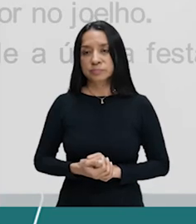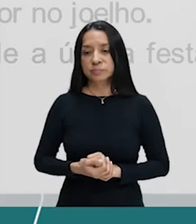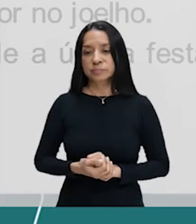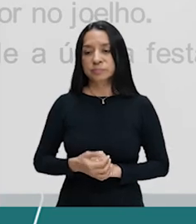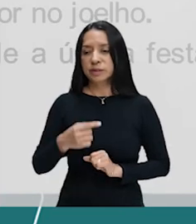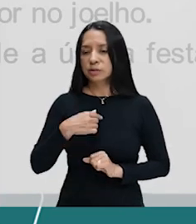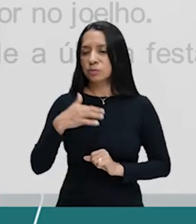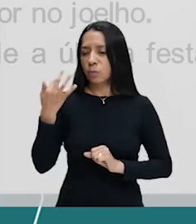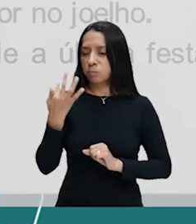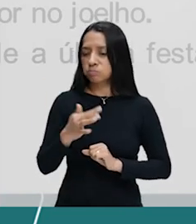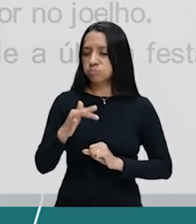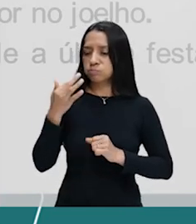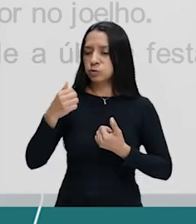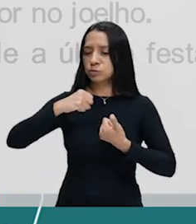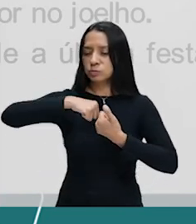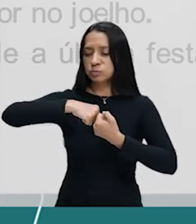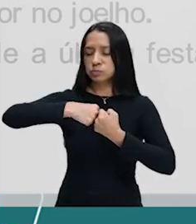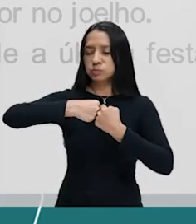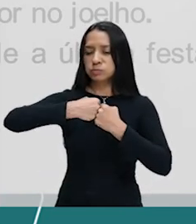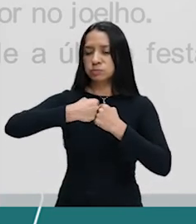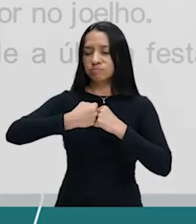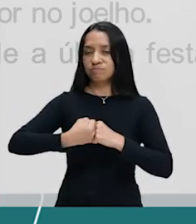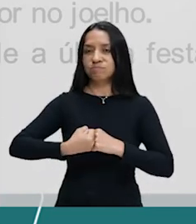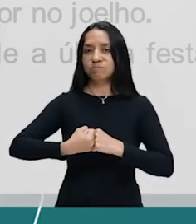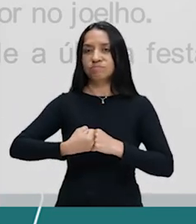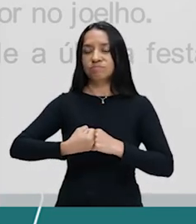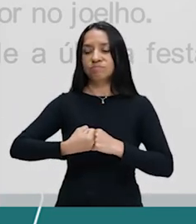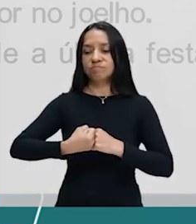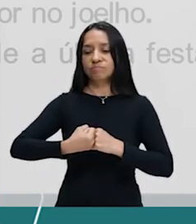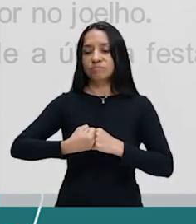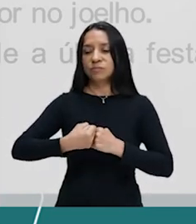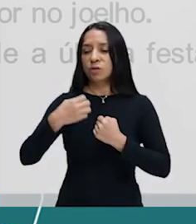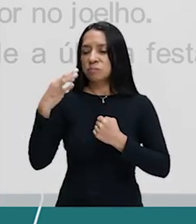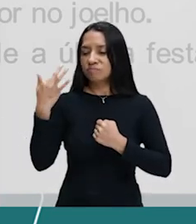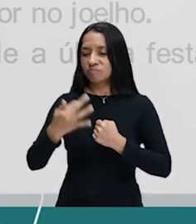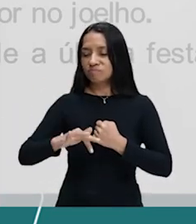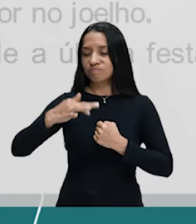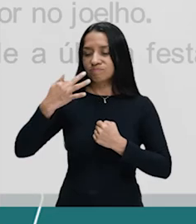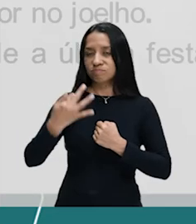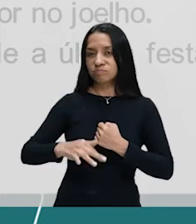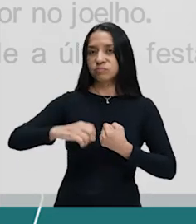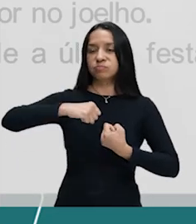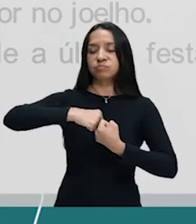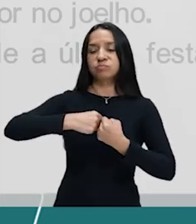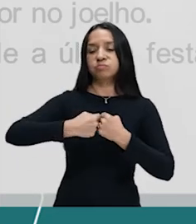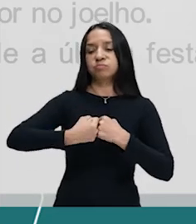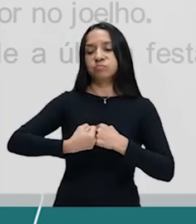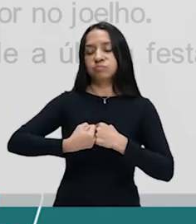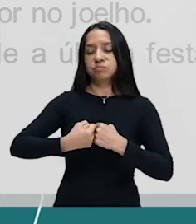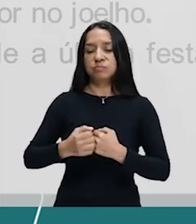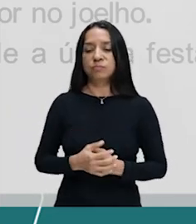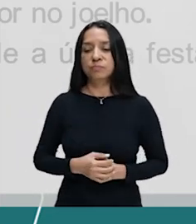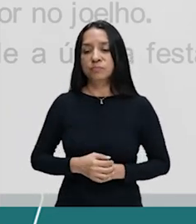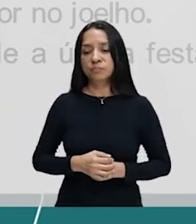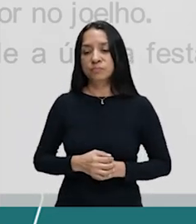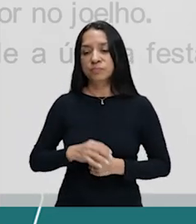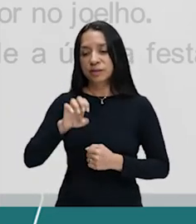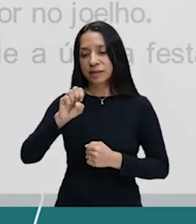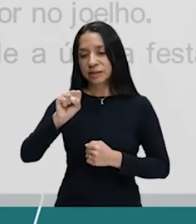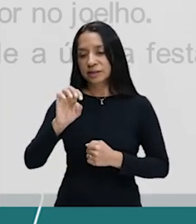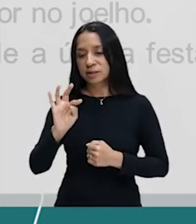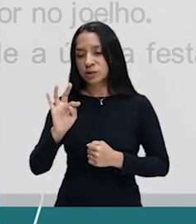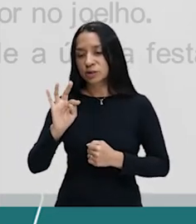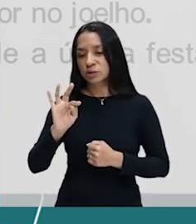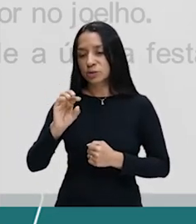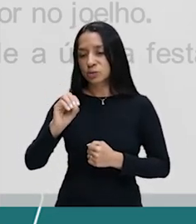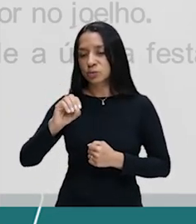Estoy con mucho dolor en la rodilla. Eu estou com muita dor no joelho. Então, estoy